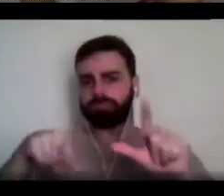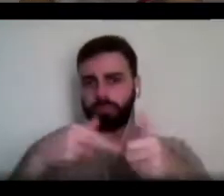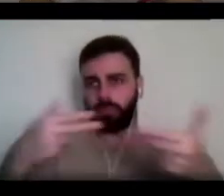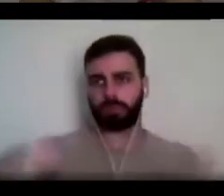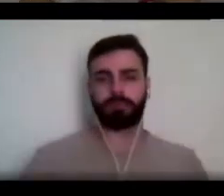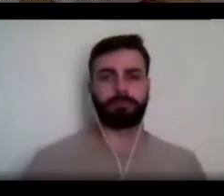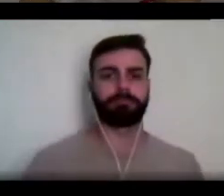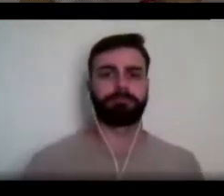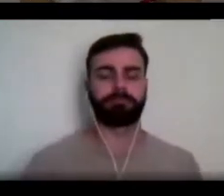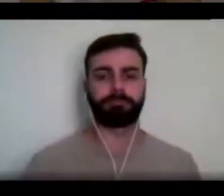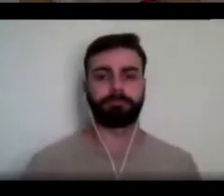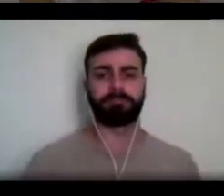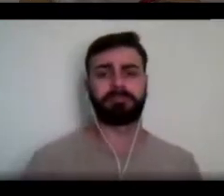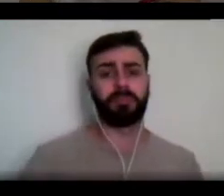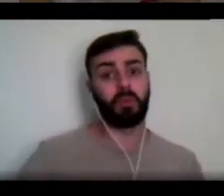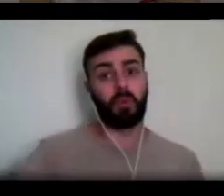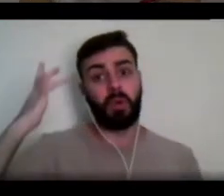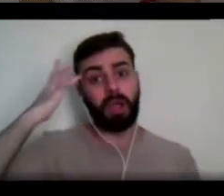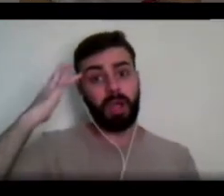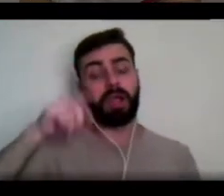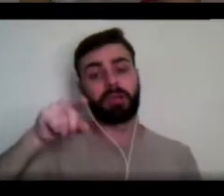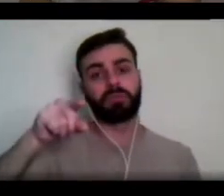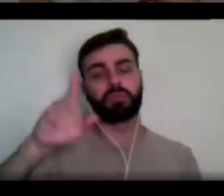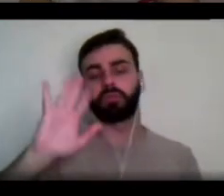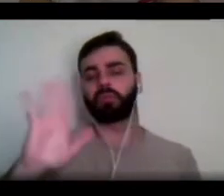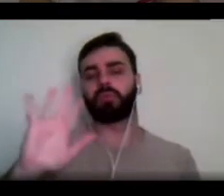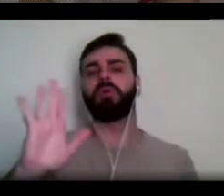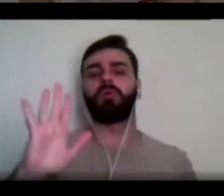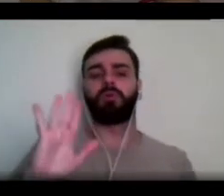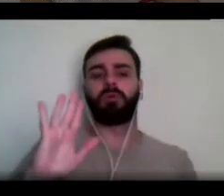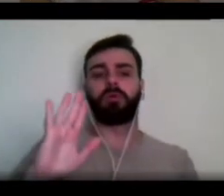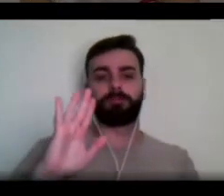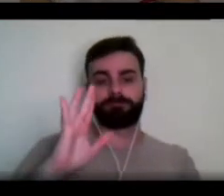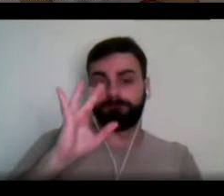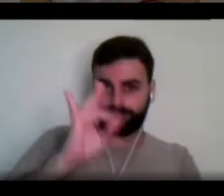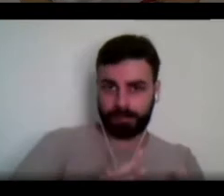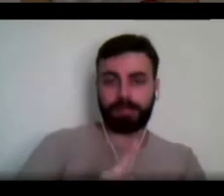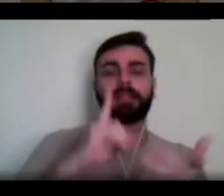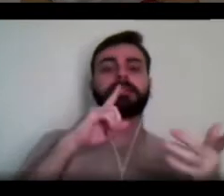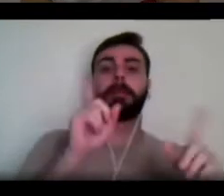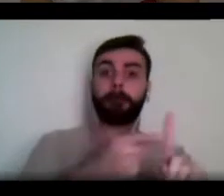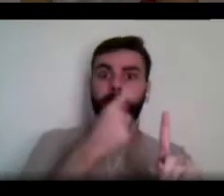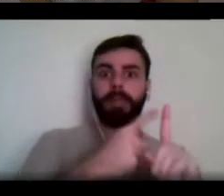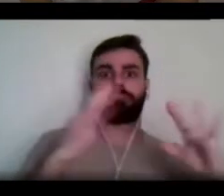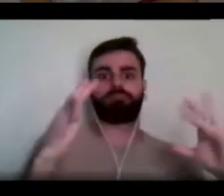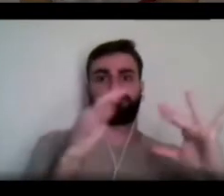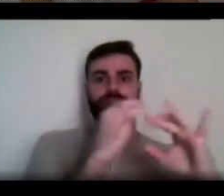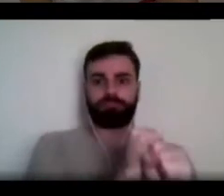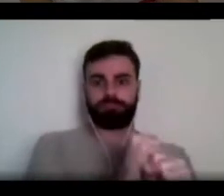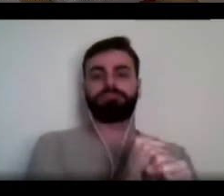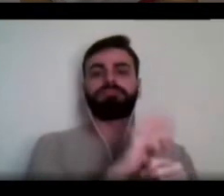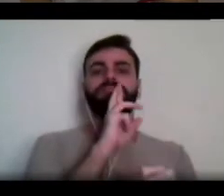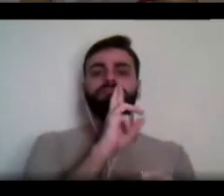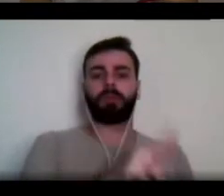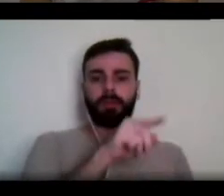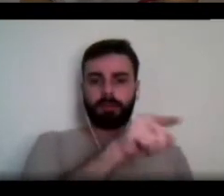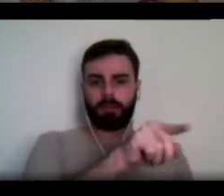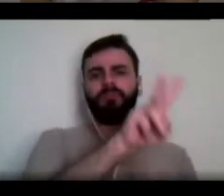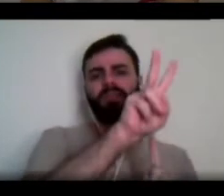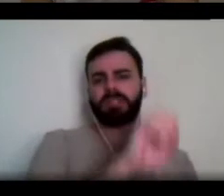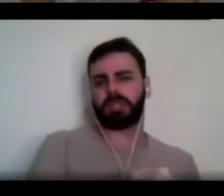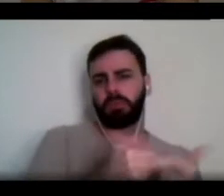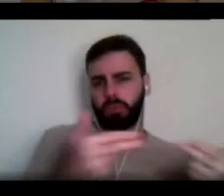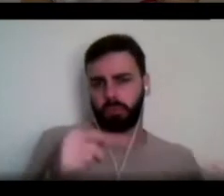Eu acho, né, na verdade, não é isso. Eu faço isso aqui, eu resolvo isso aqui para V0, isolo V0, acho